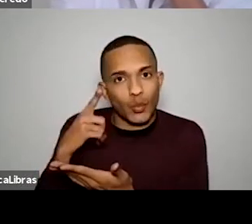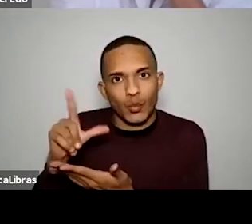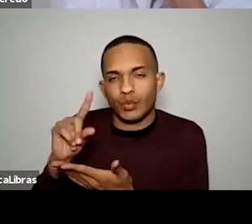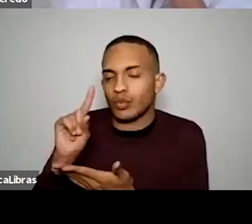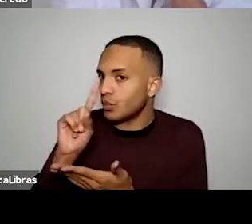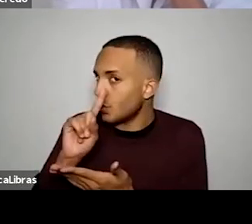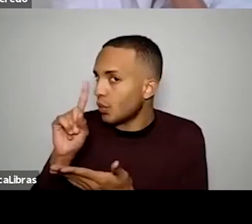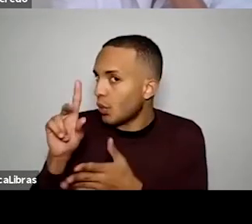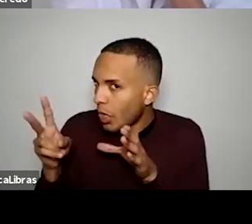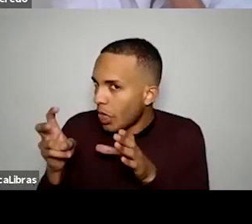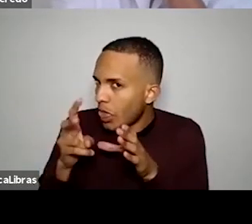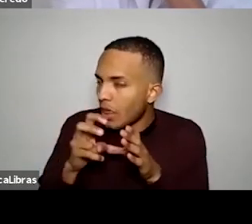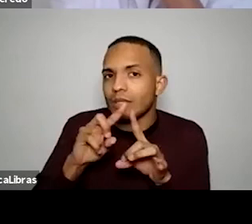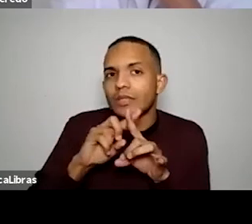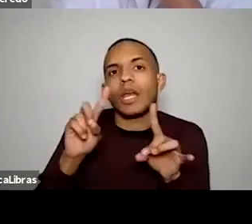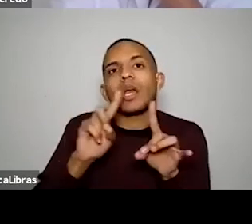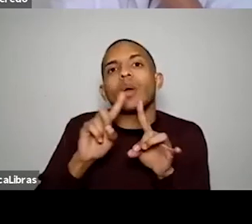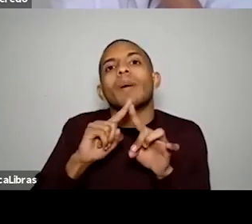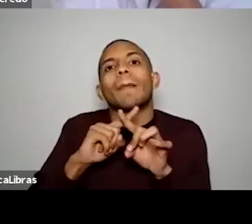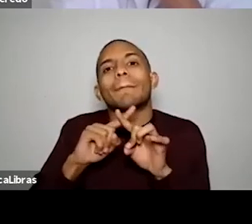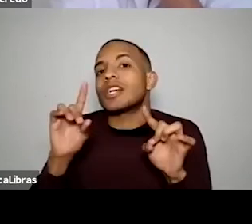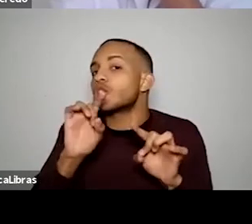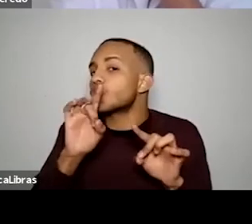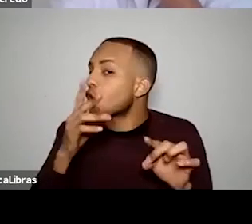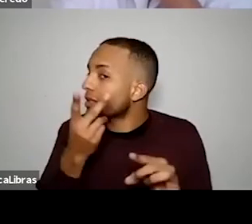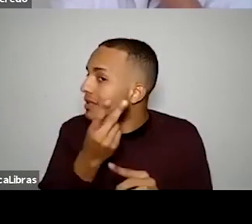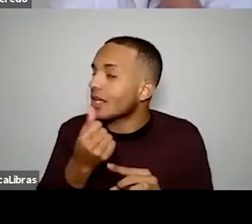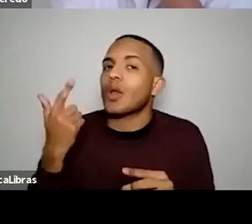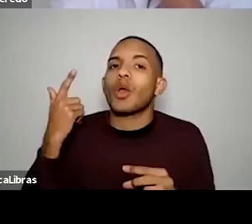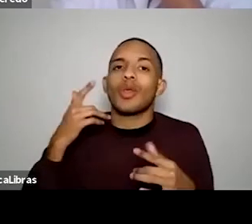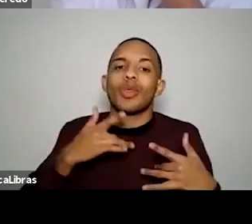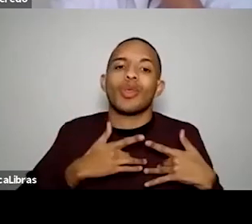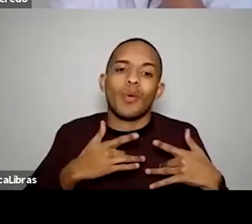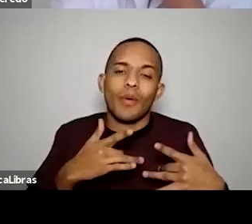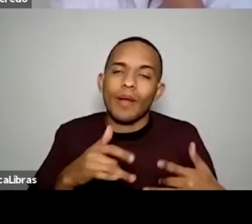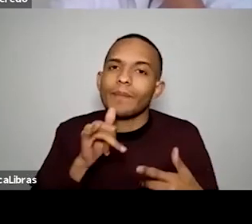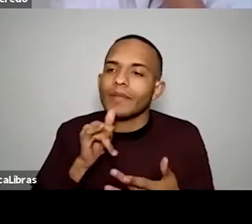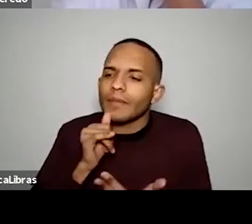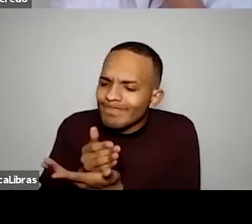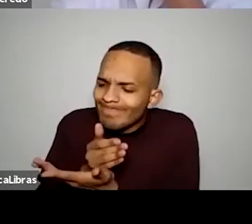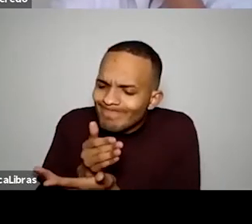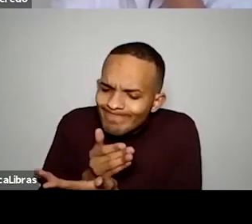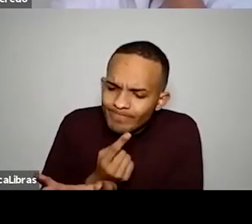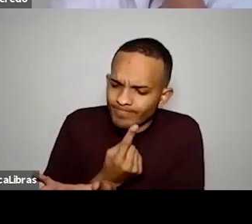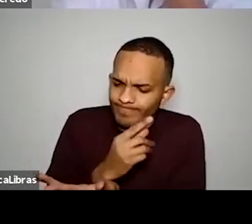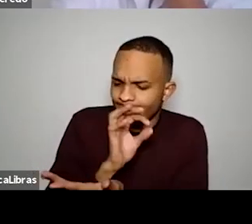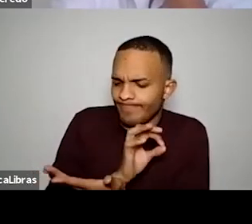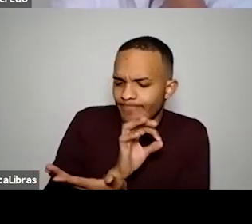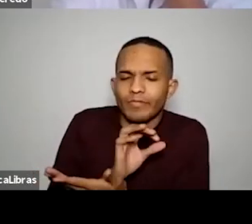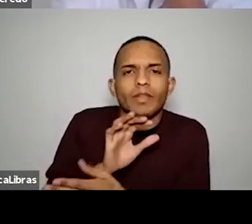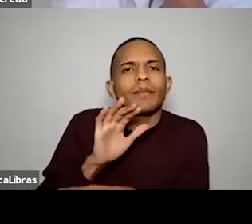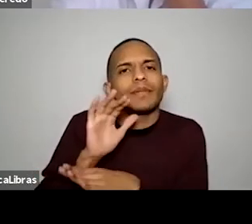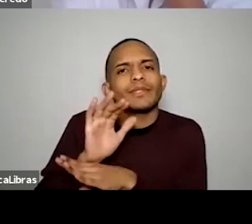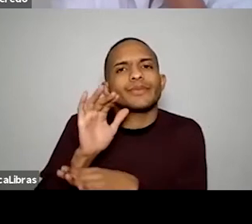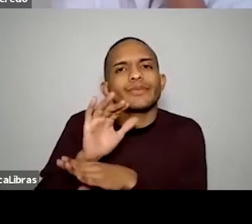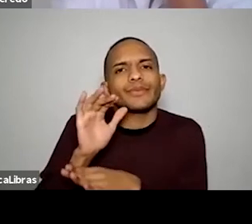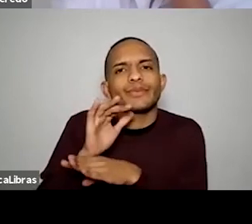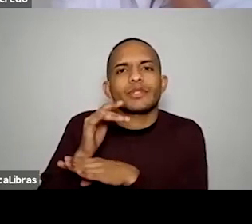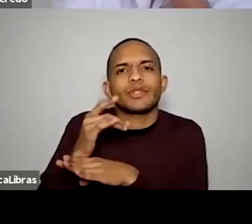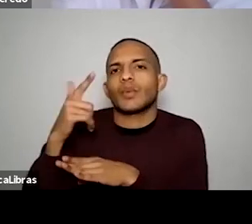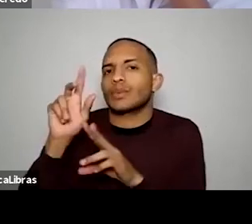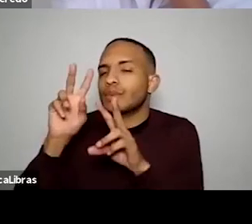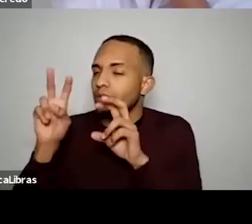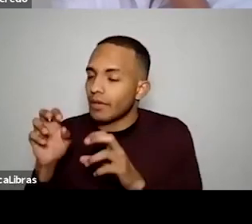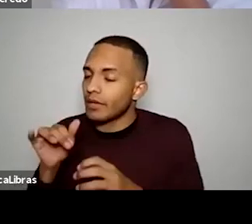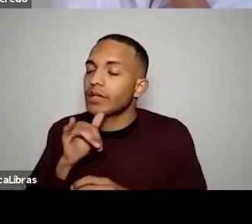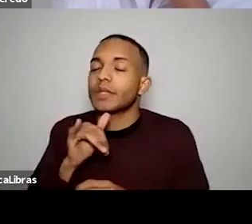para o dinheiro que vai ser doado e separar esse 1% para promover a filantropia e a cultura de doação no Brasil. Eu ainda acredito